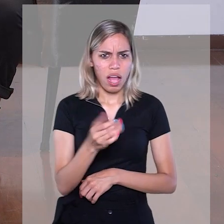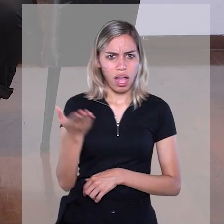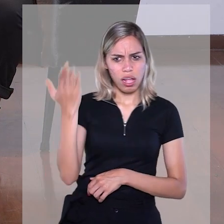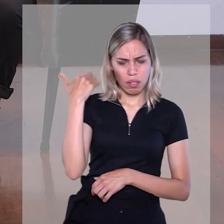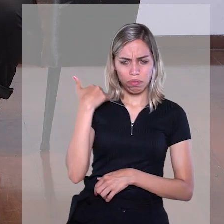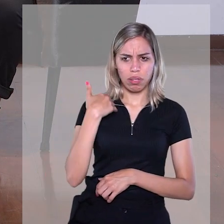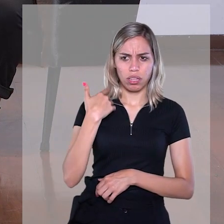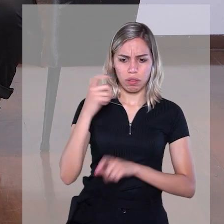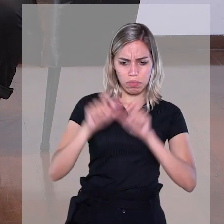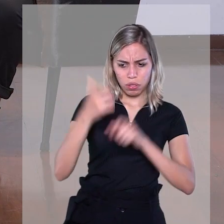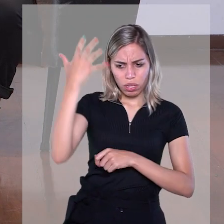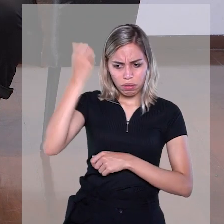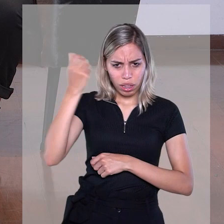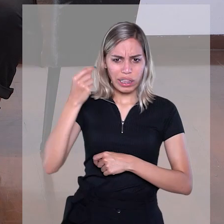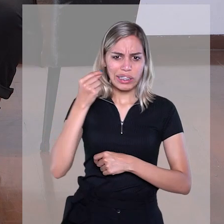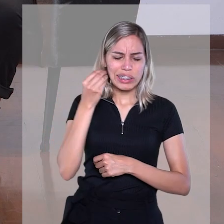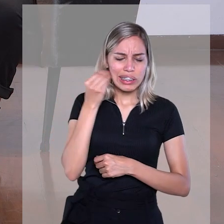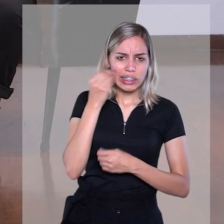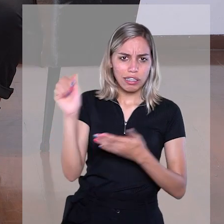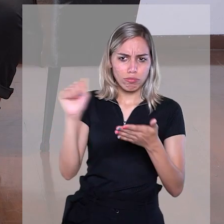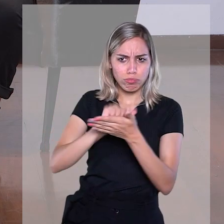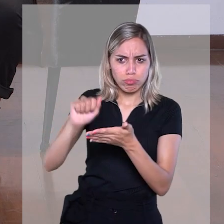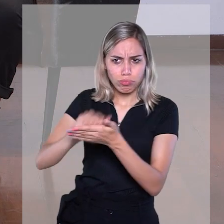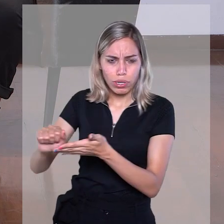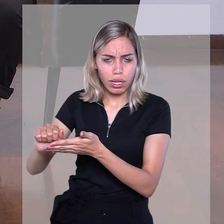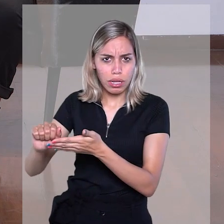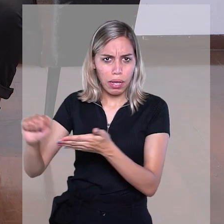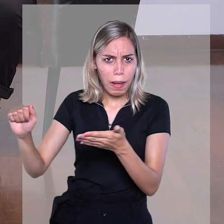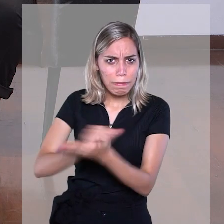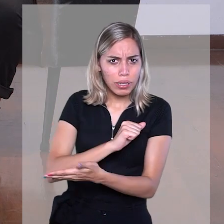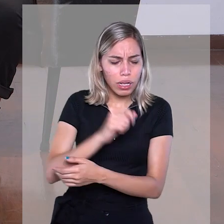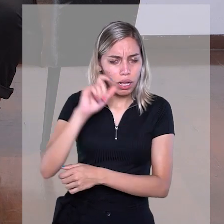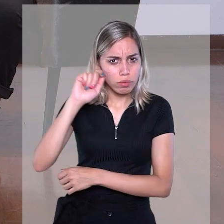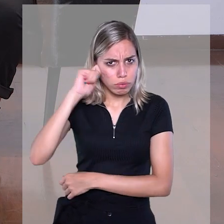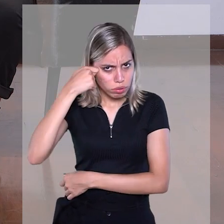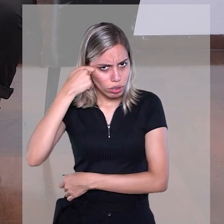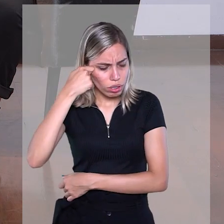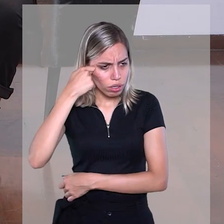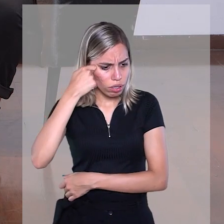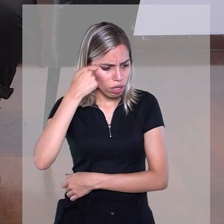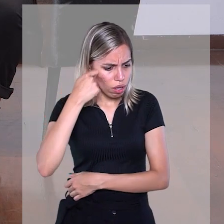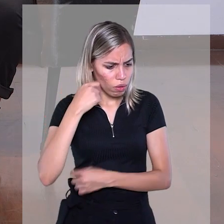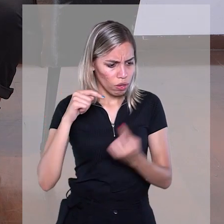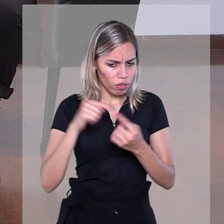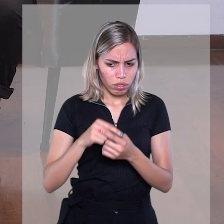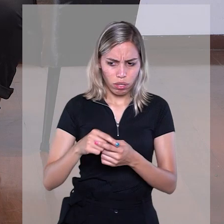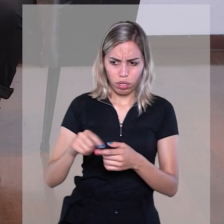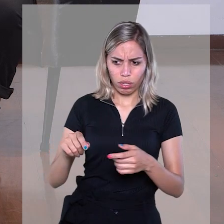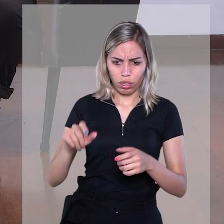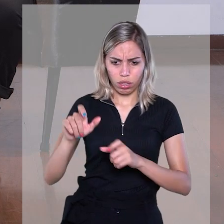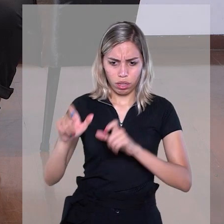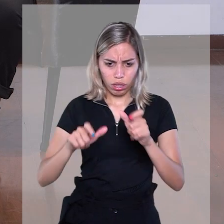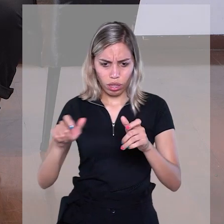nesse contexto, que não se resume à prática do publicar ou não. É um projeto